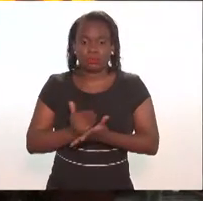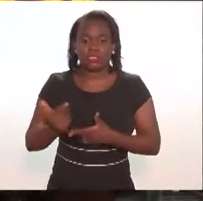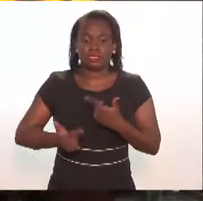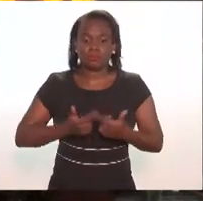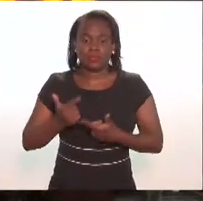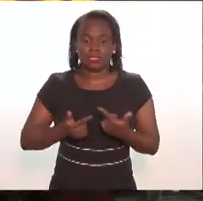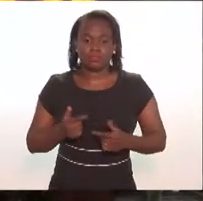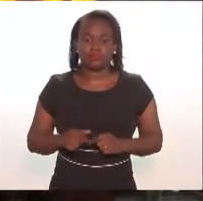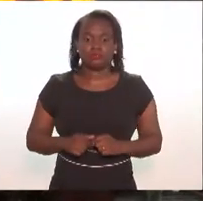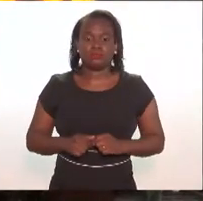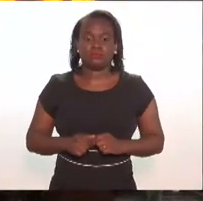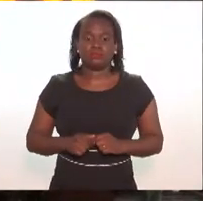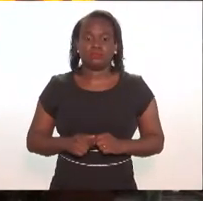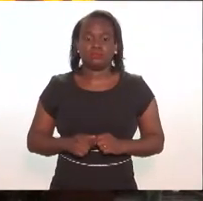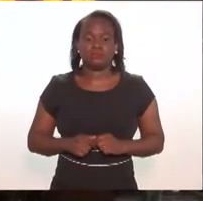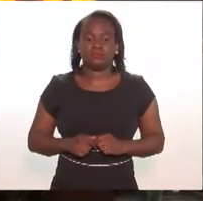trabalhos.